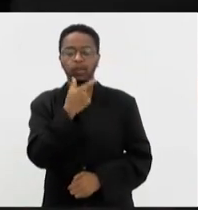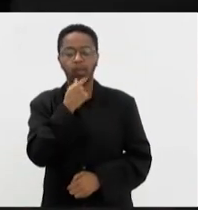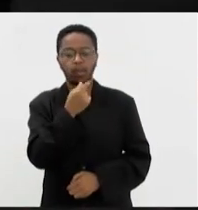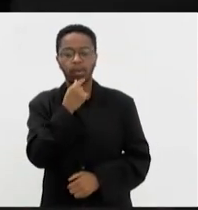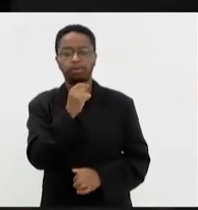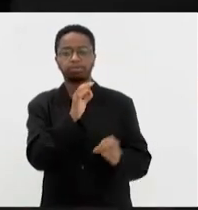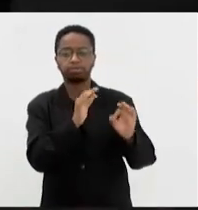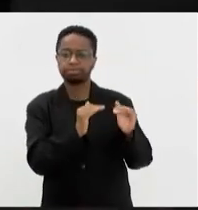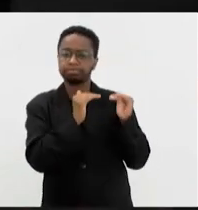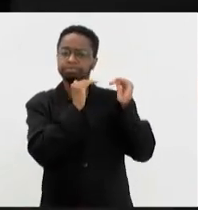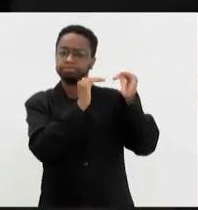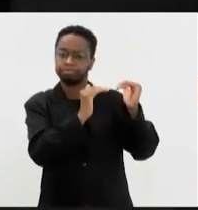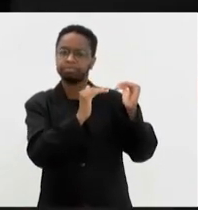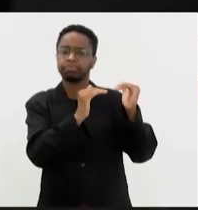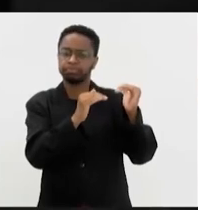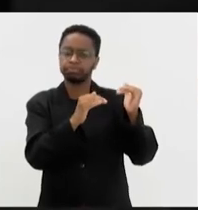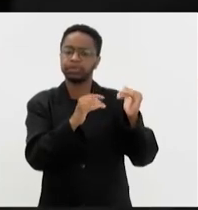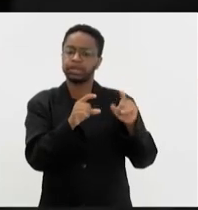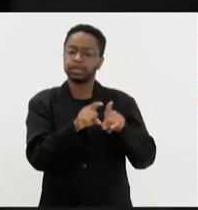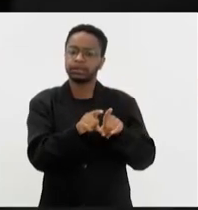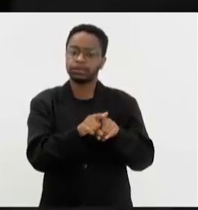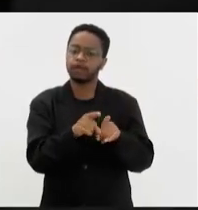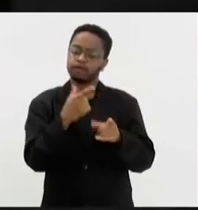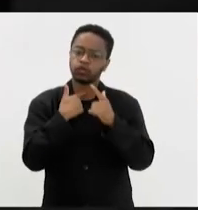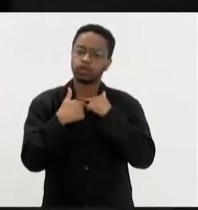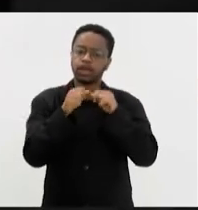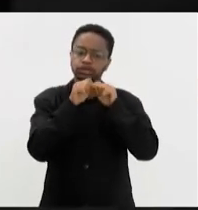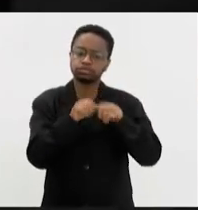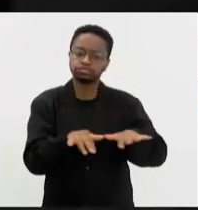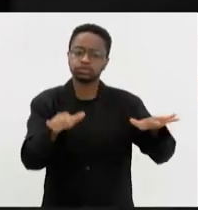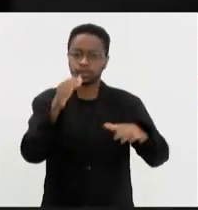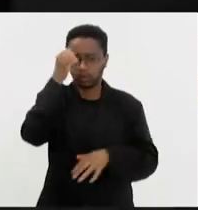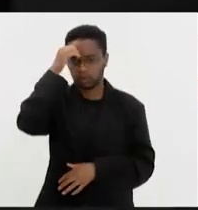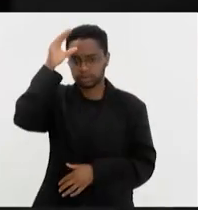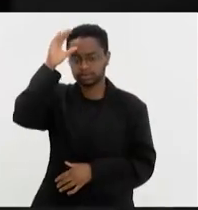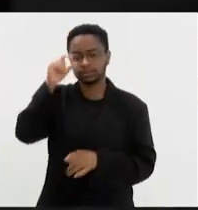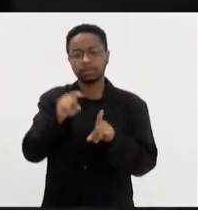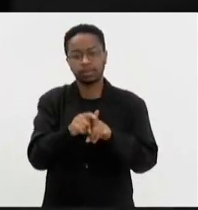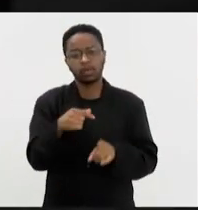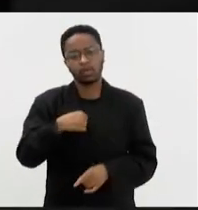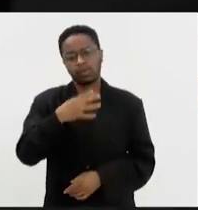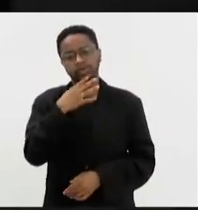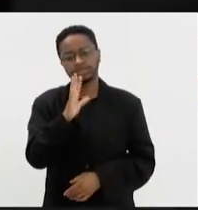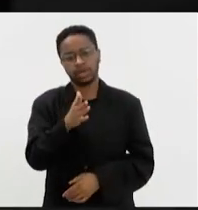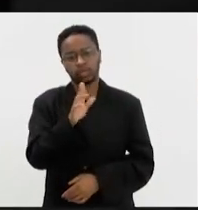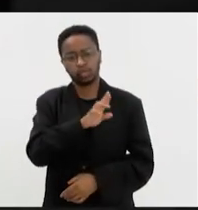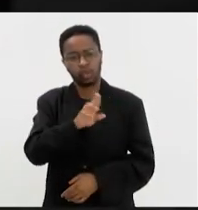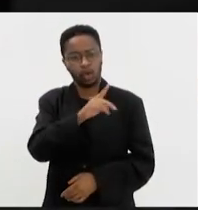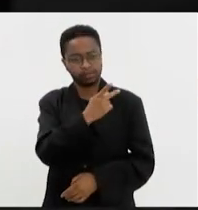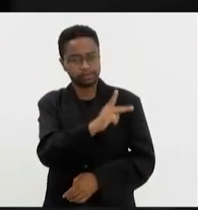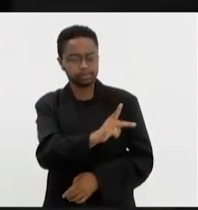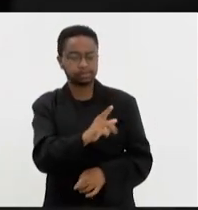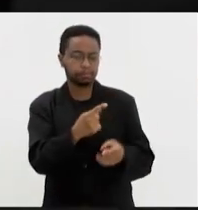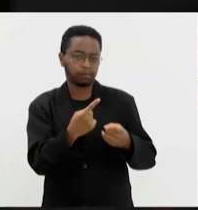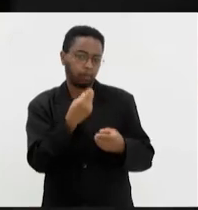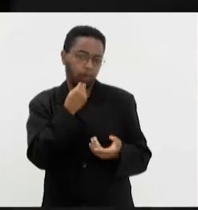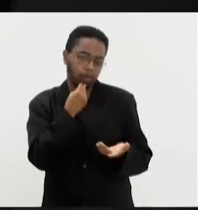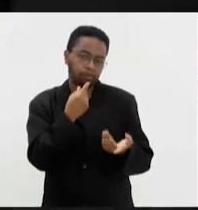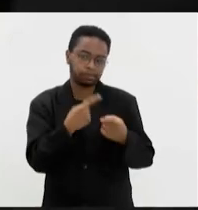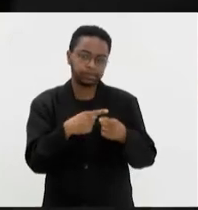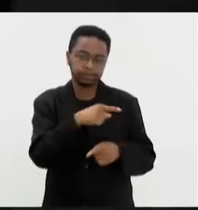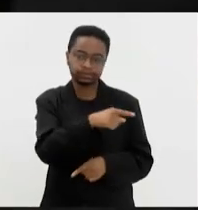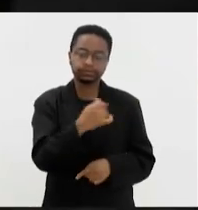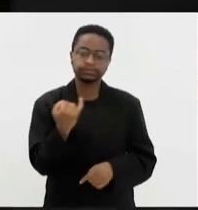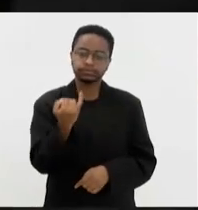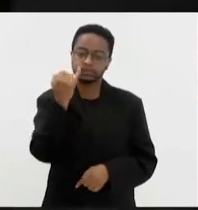grande um grande entusiasta para a promoção do conhecimento conhecia de nome obviamente pela sua importância